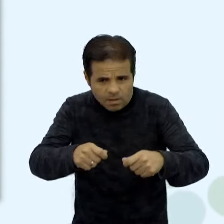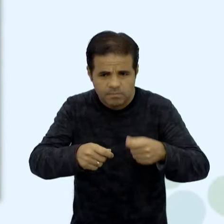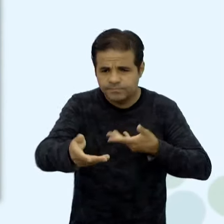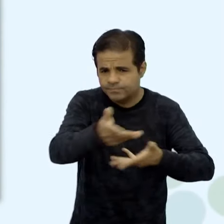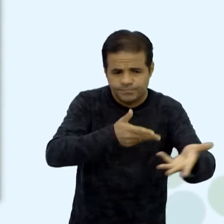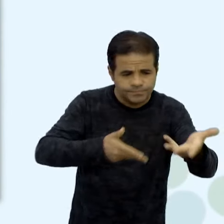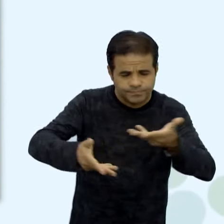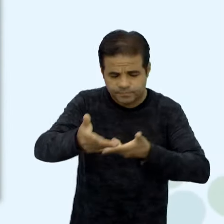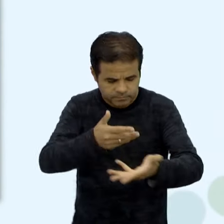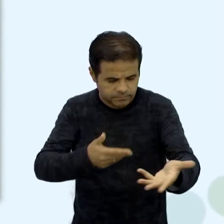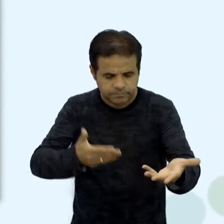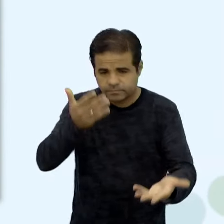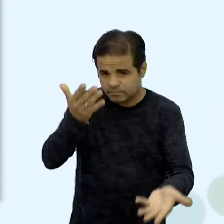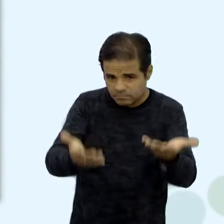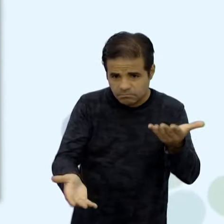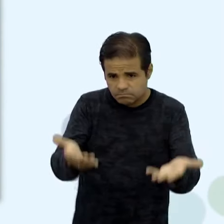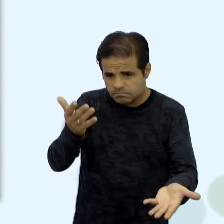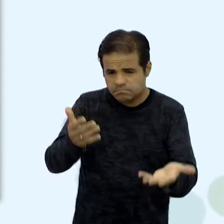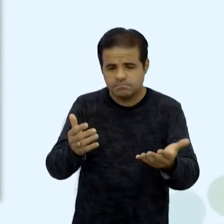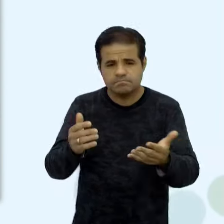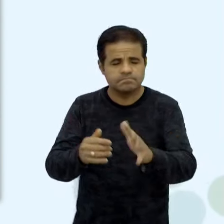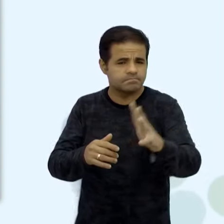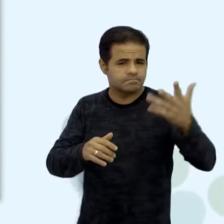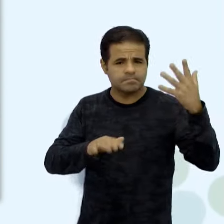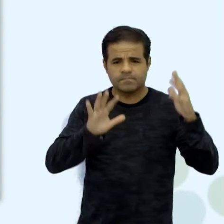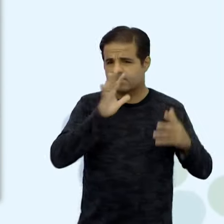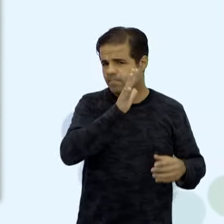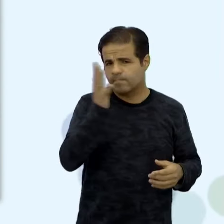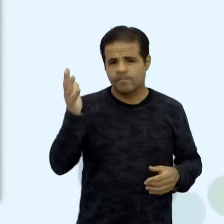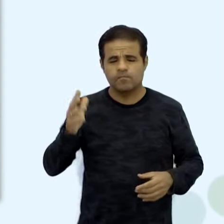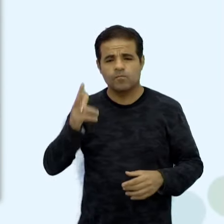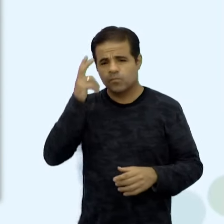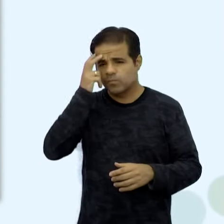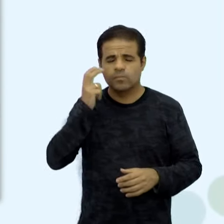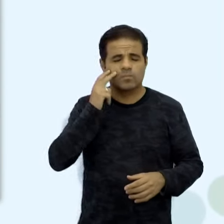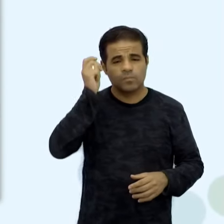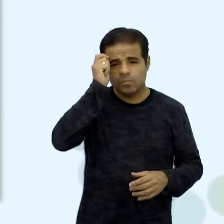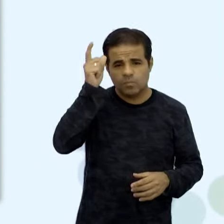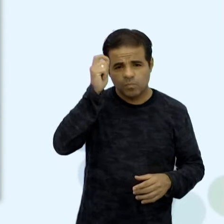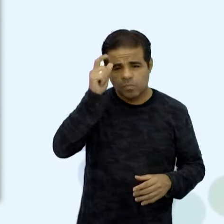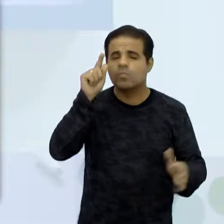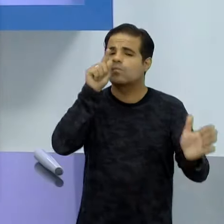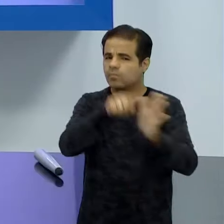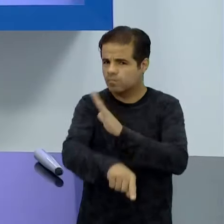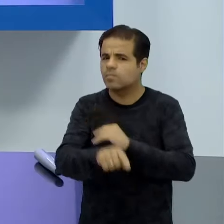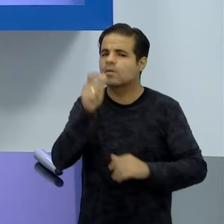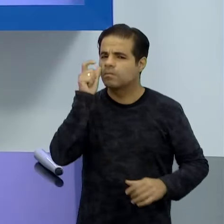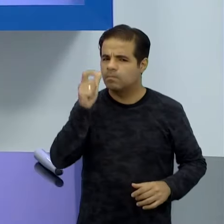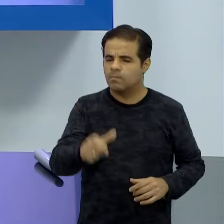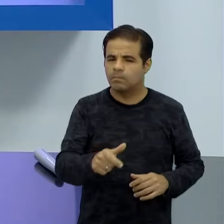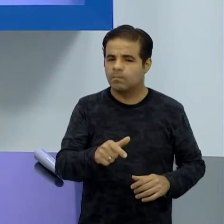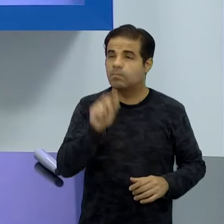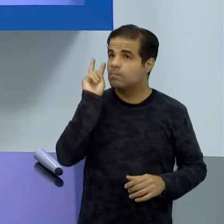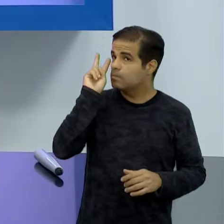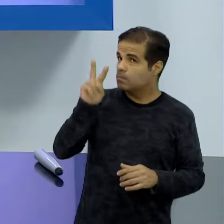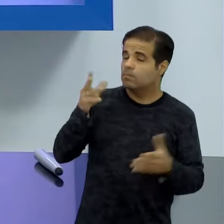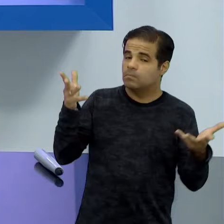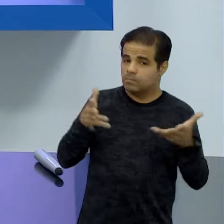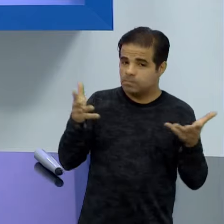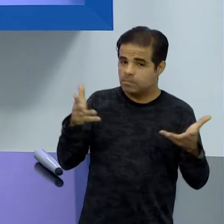relação equilibrada entre a paisagem natural e a paisagem cultural? É uma pergunta bem interessante. A gente viu